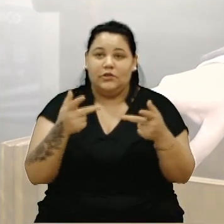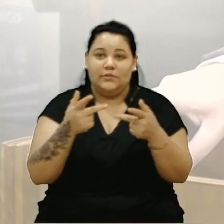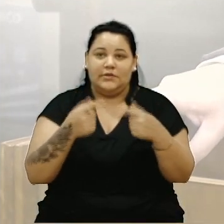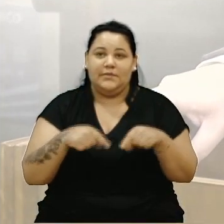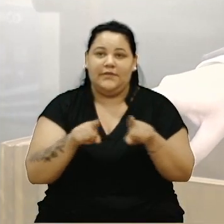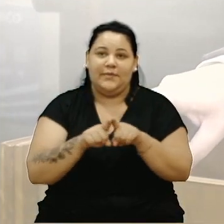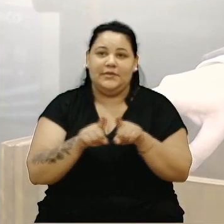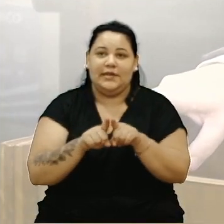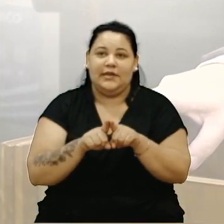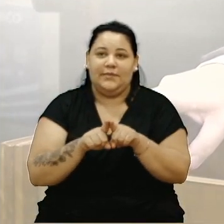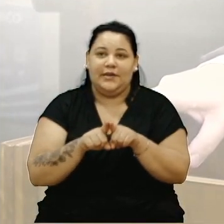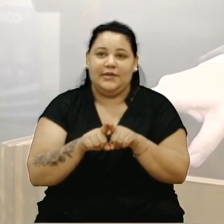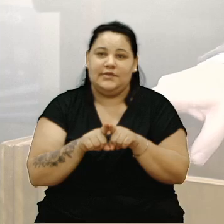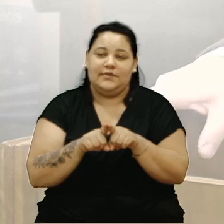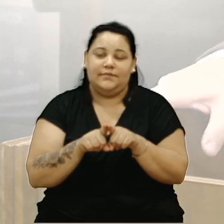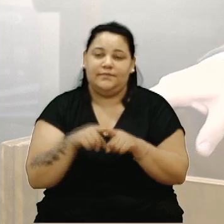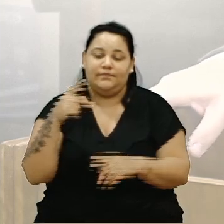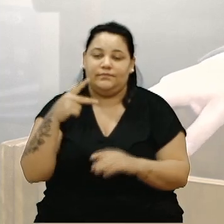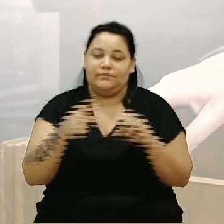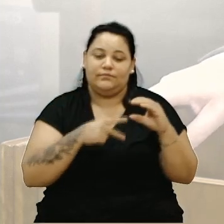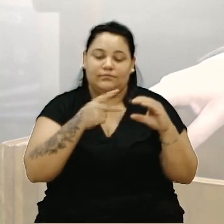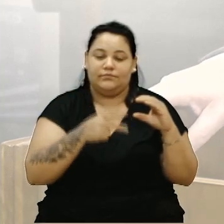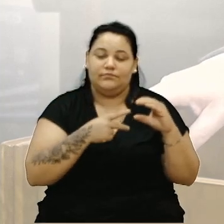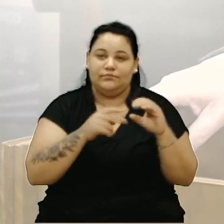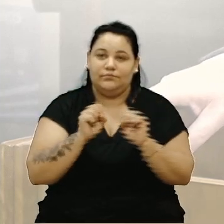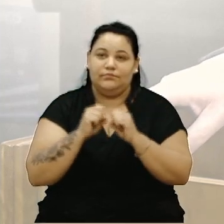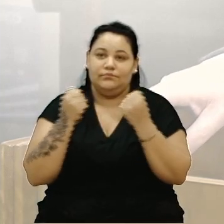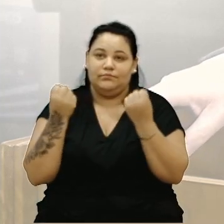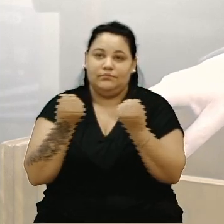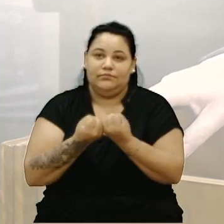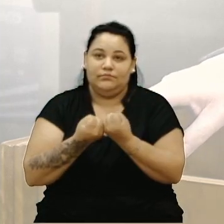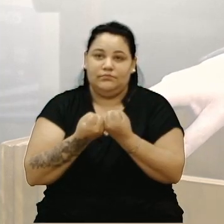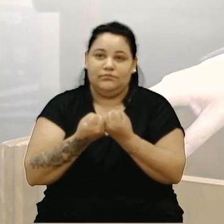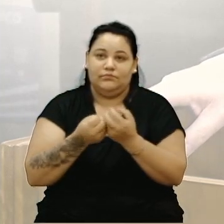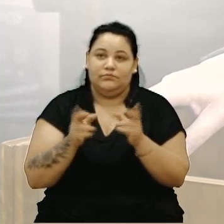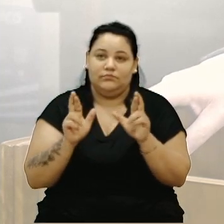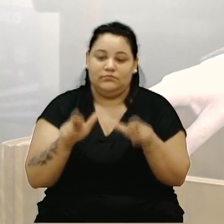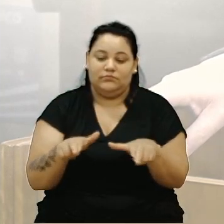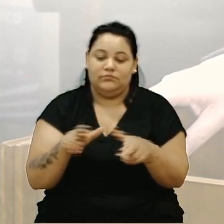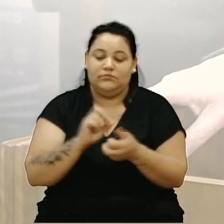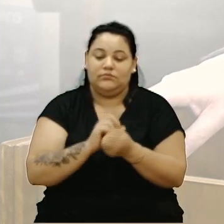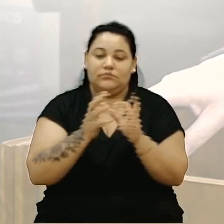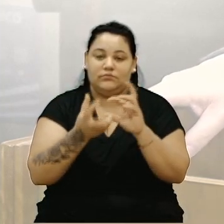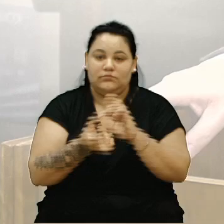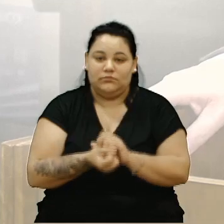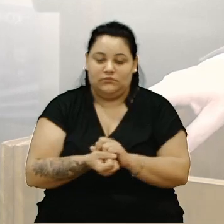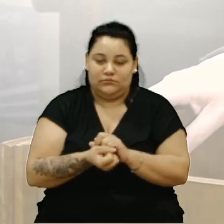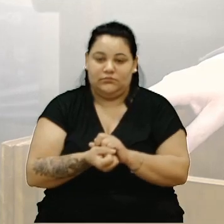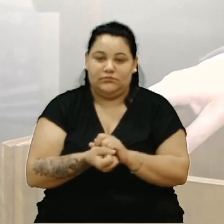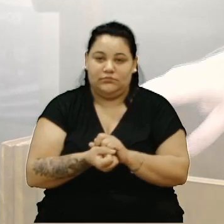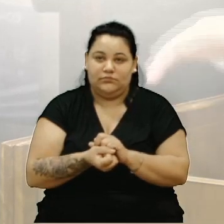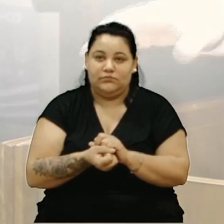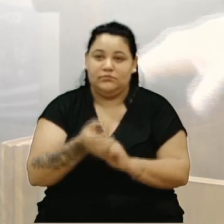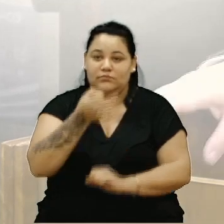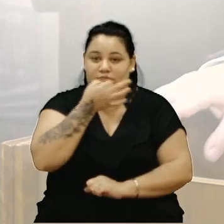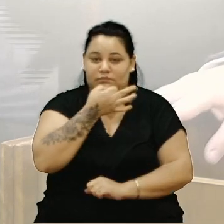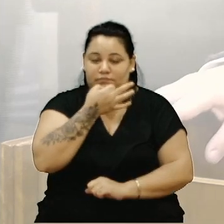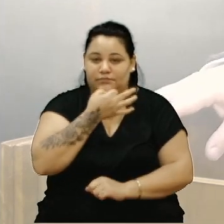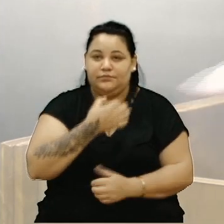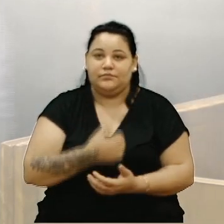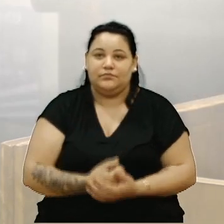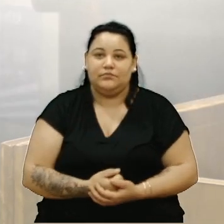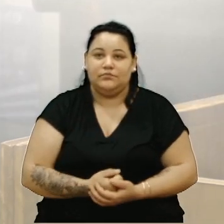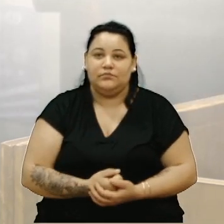na Câmara de Vereadores, o Seminário Regional de Artesanato de Caxias do Sul, né?